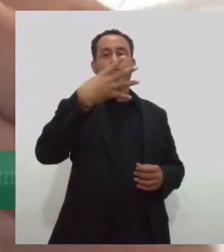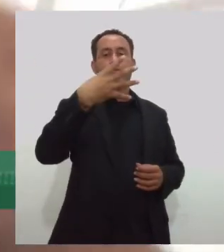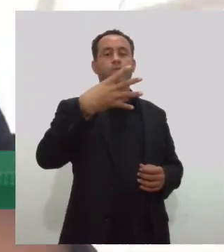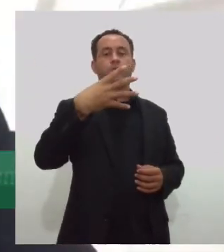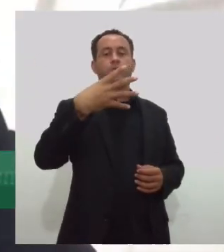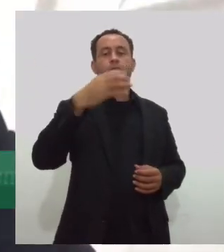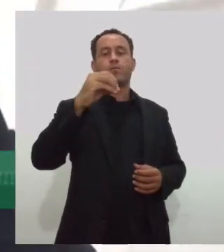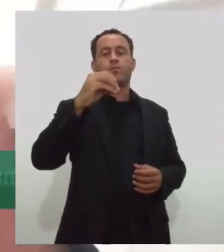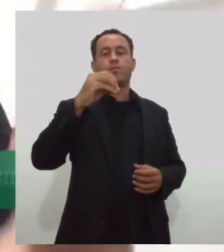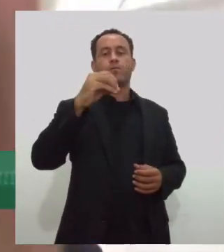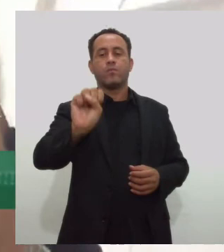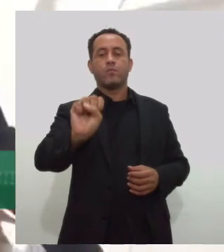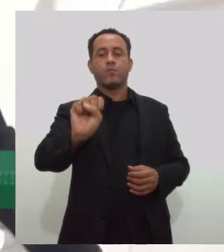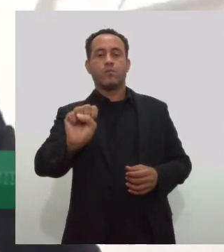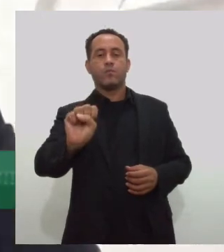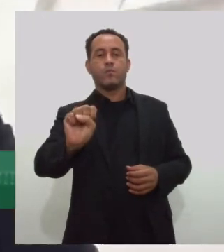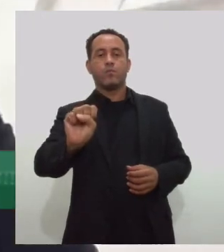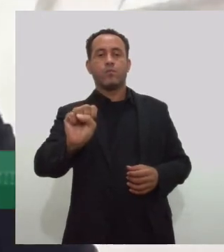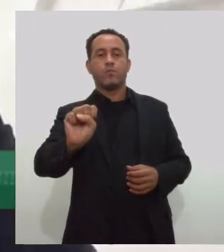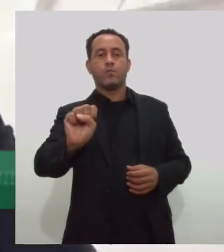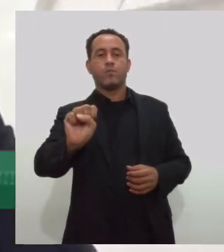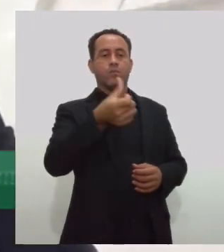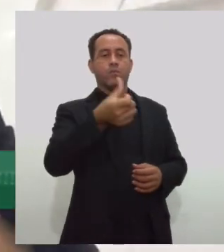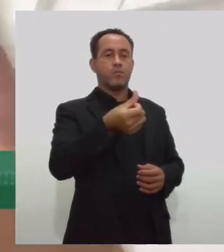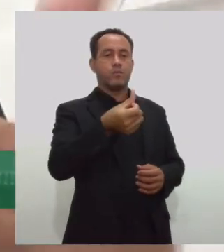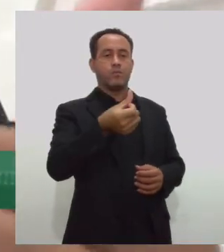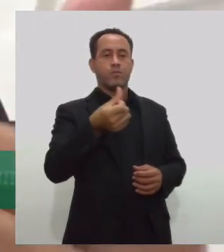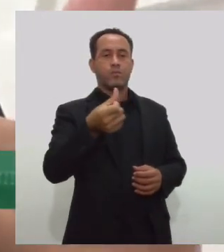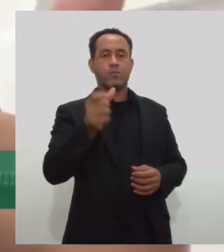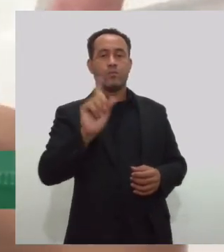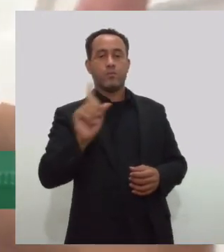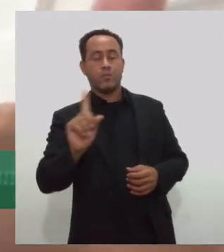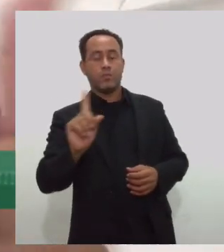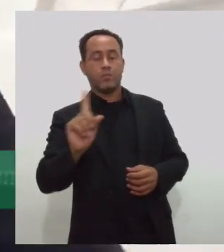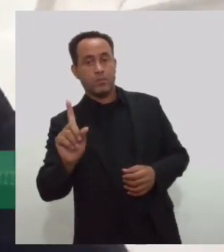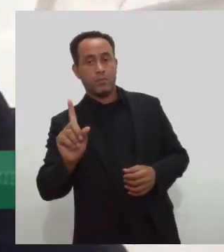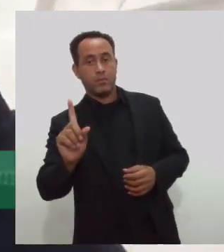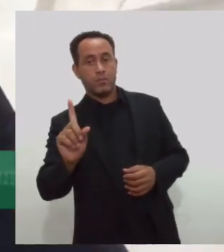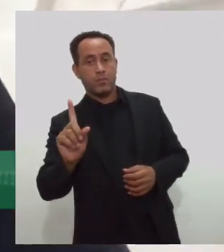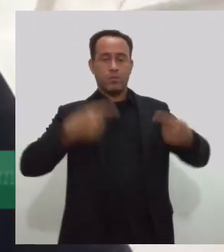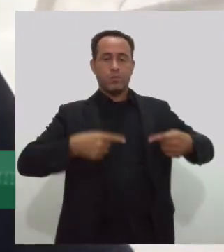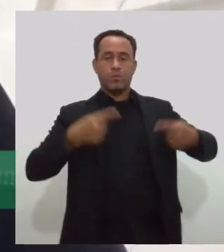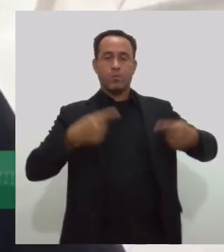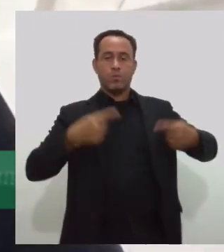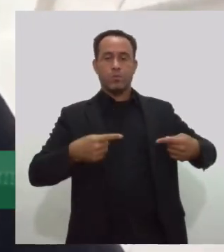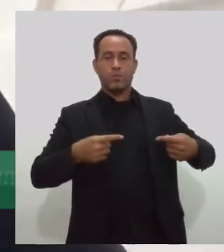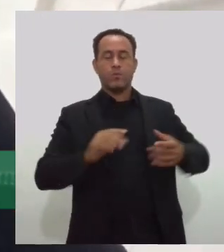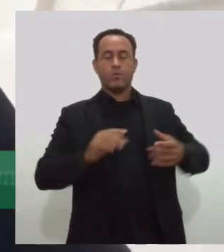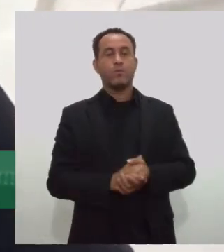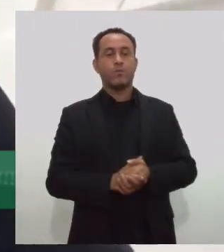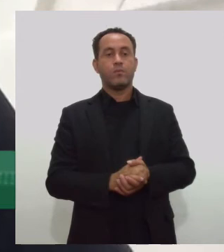408 sim, 67 não e uma abstenção. Ou seja,